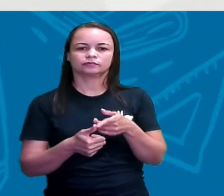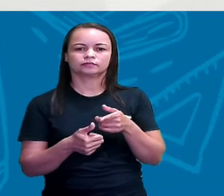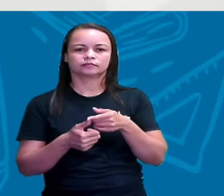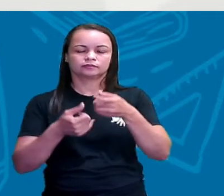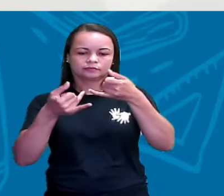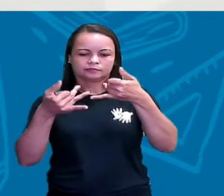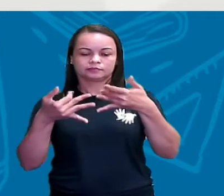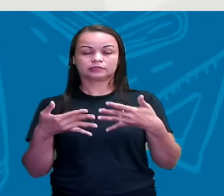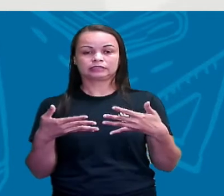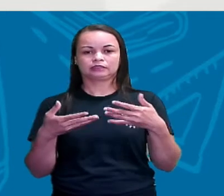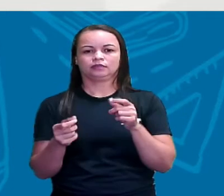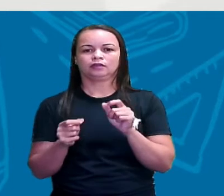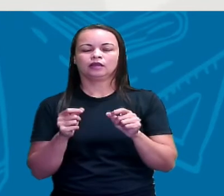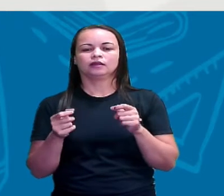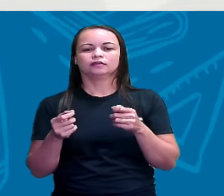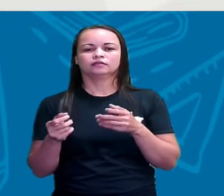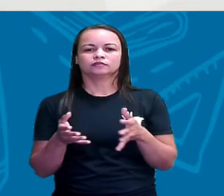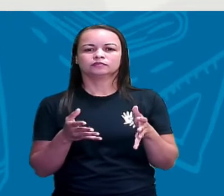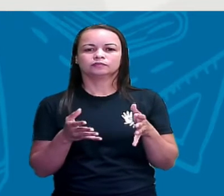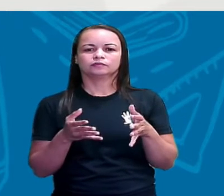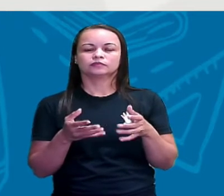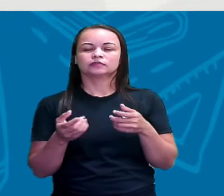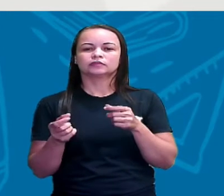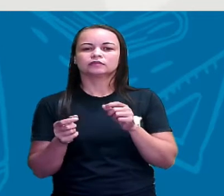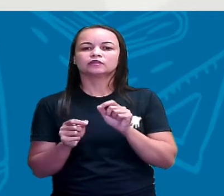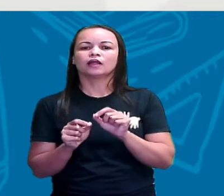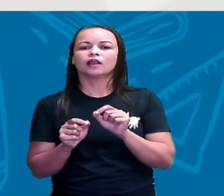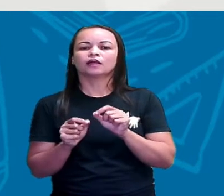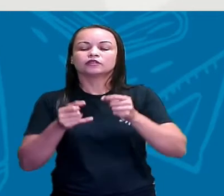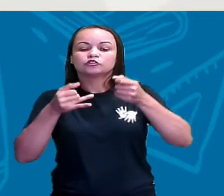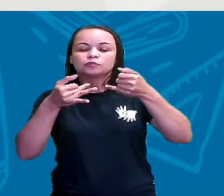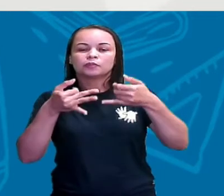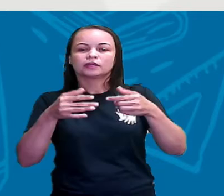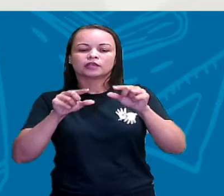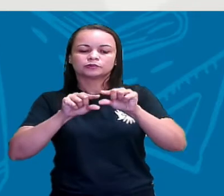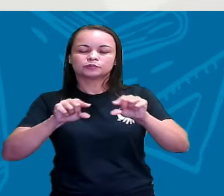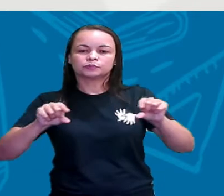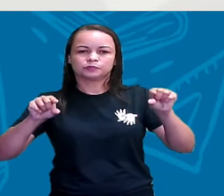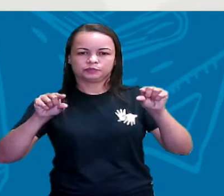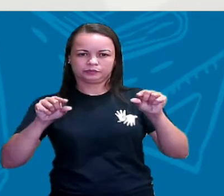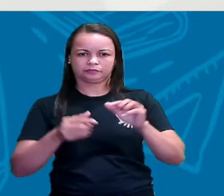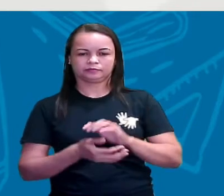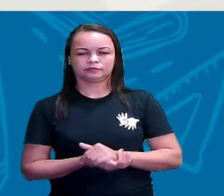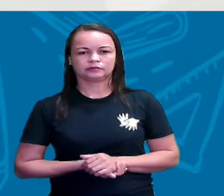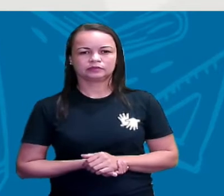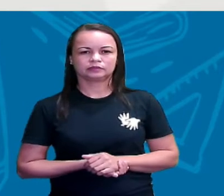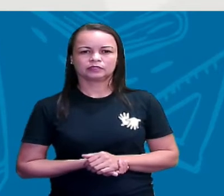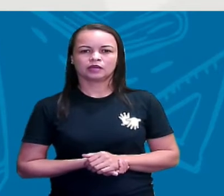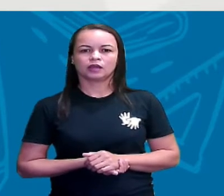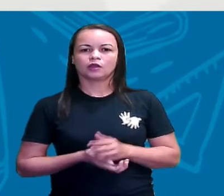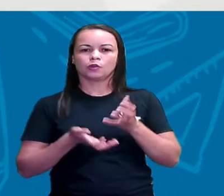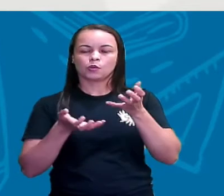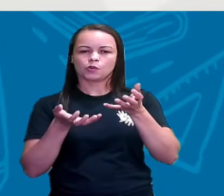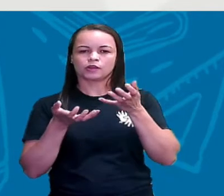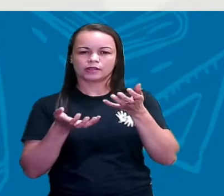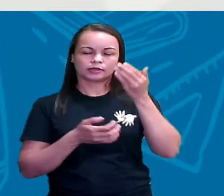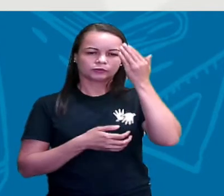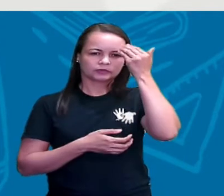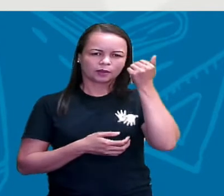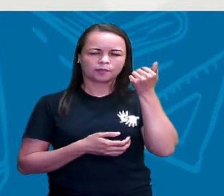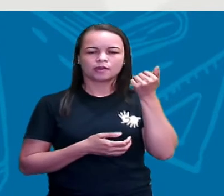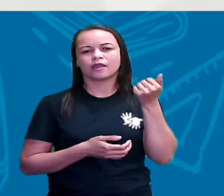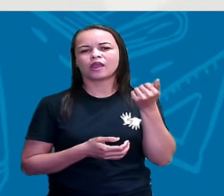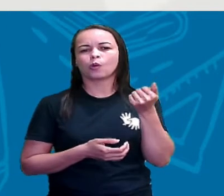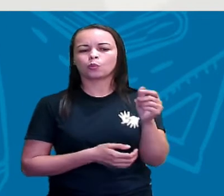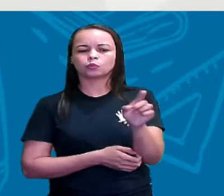assim: The negative form of he sold his car last week is. Eu quero saber a forma negativa. Qual é a